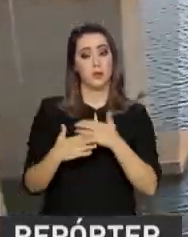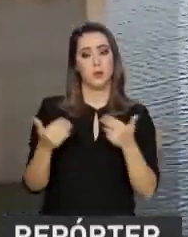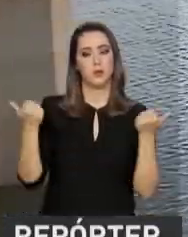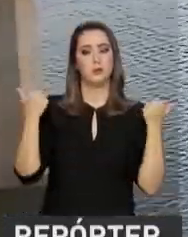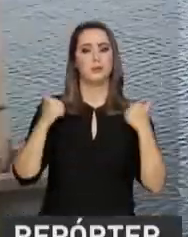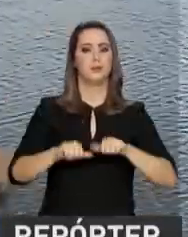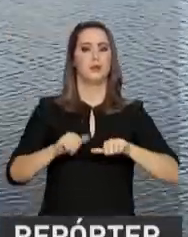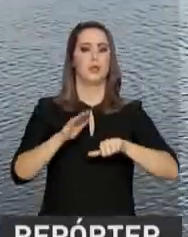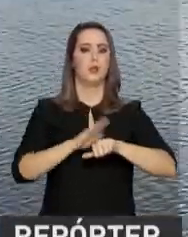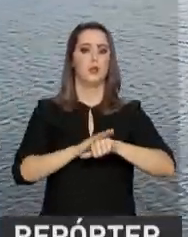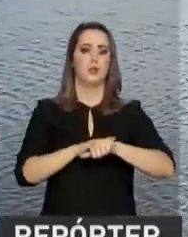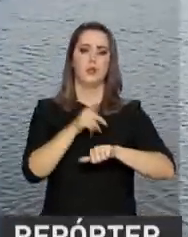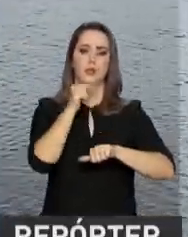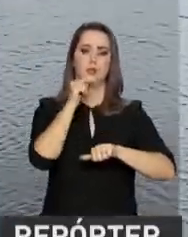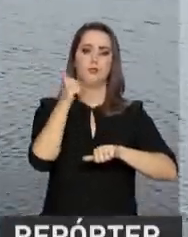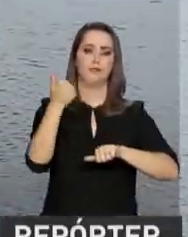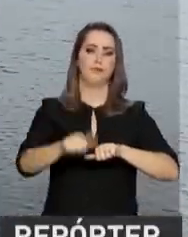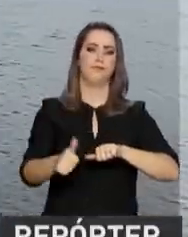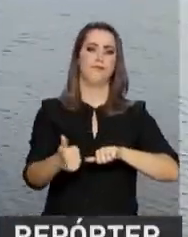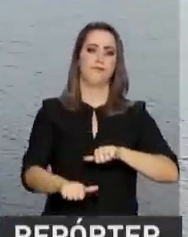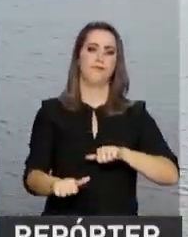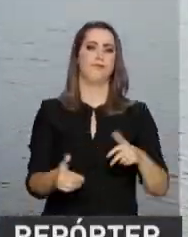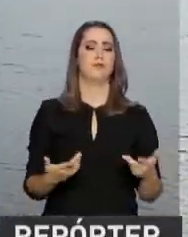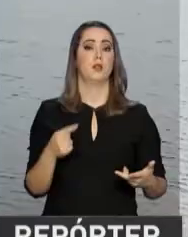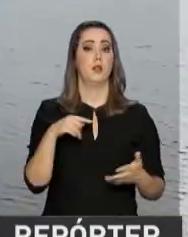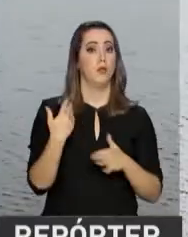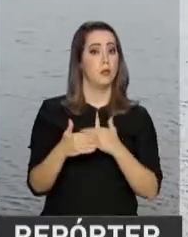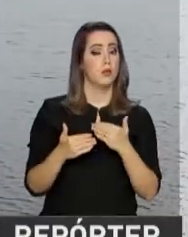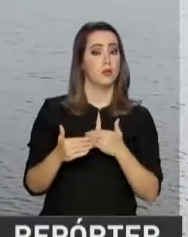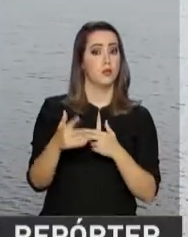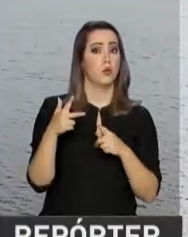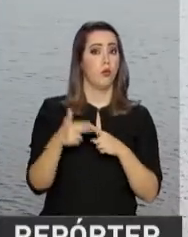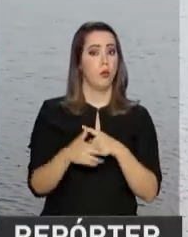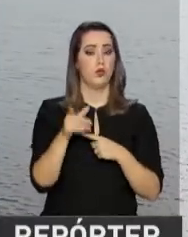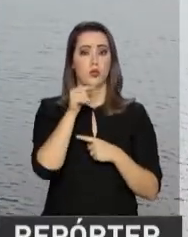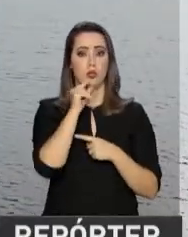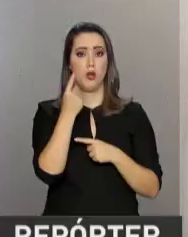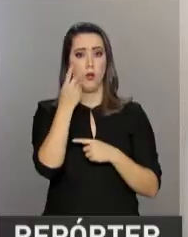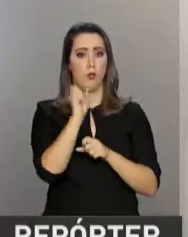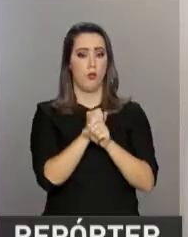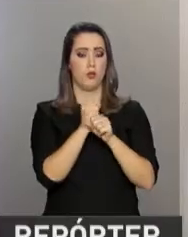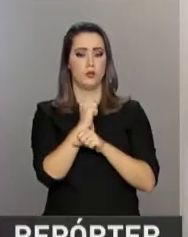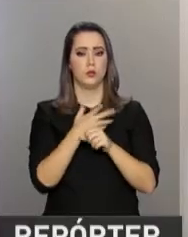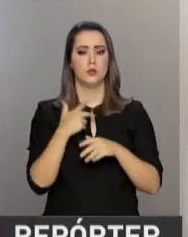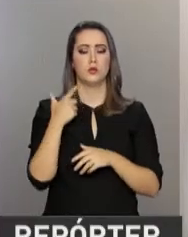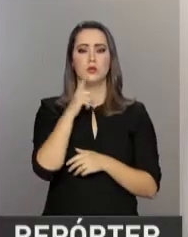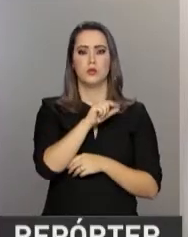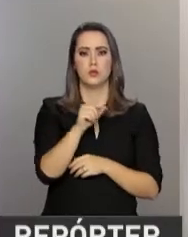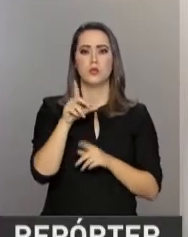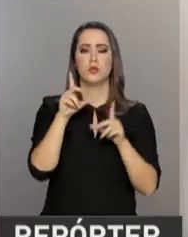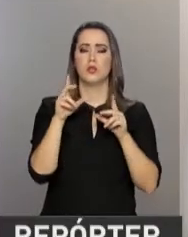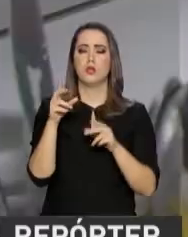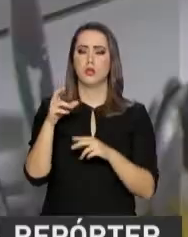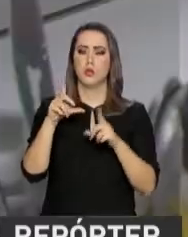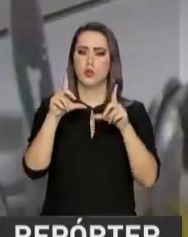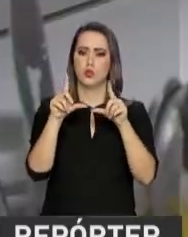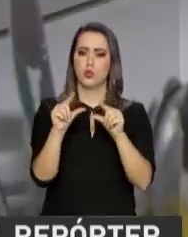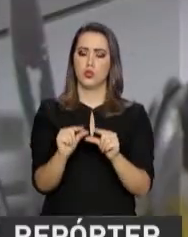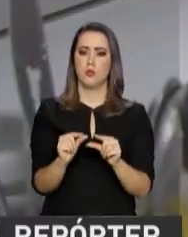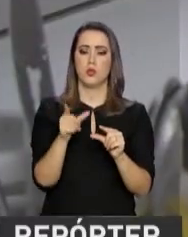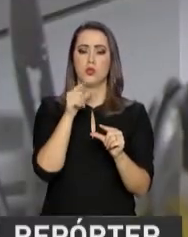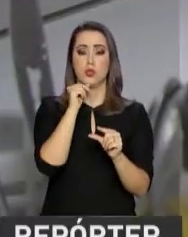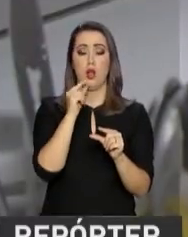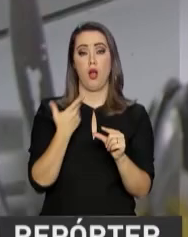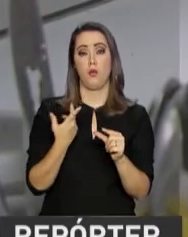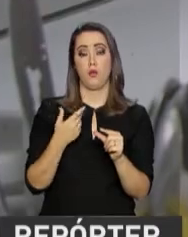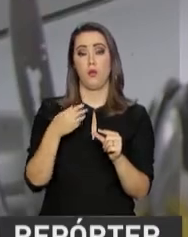pior crise hídrica de sua história e desde o início do racionamento há menos de um ano conseguiu reduzir o uso diário de água por